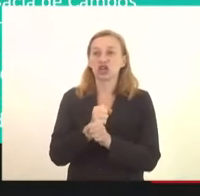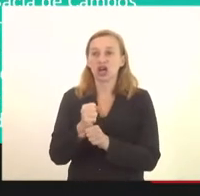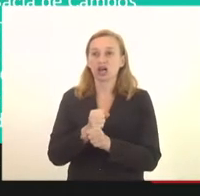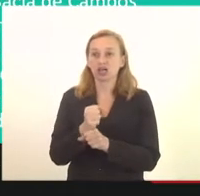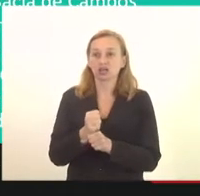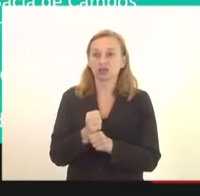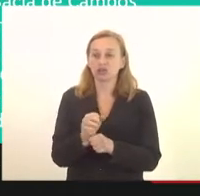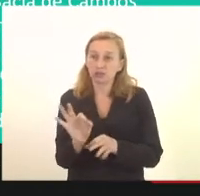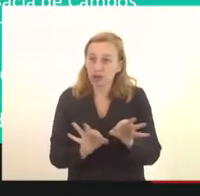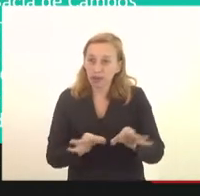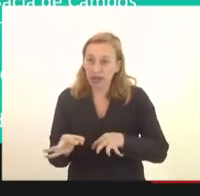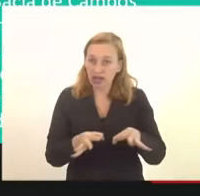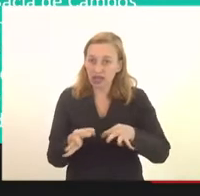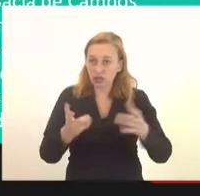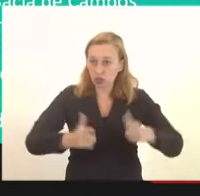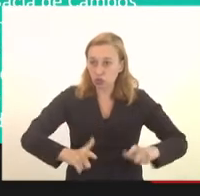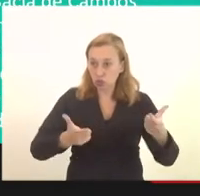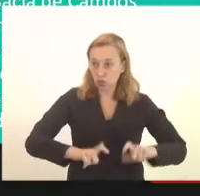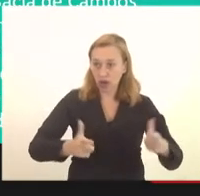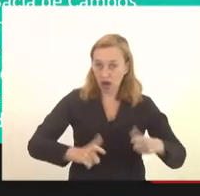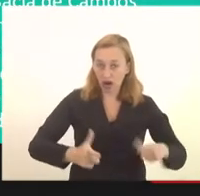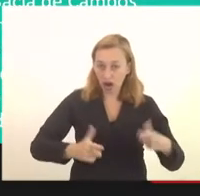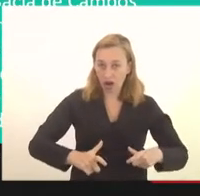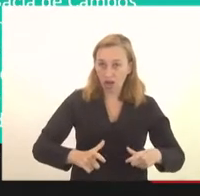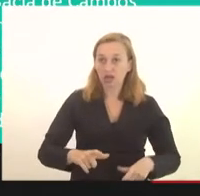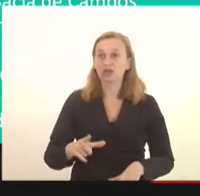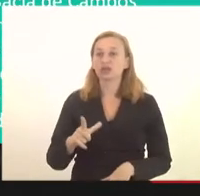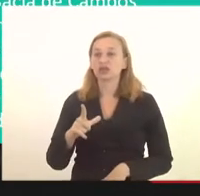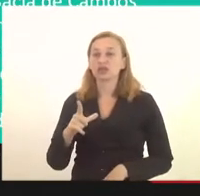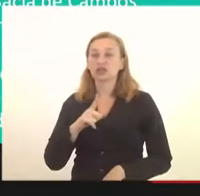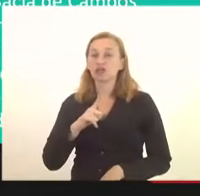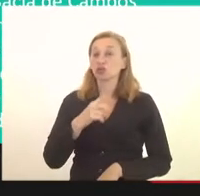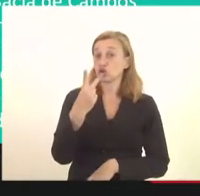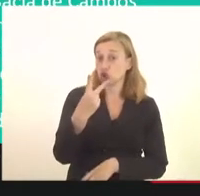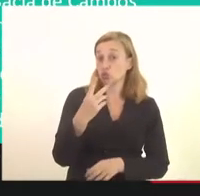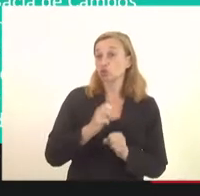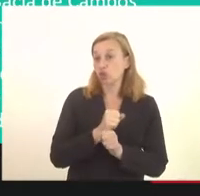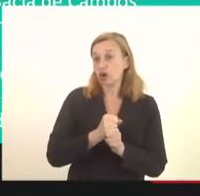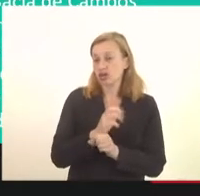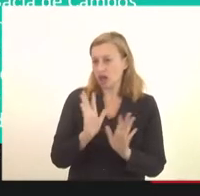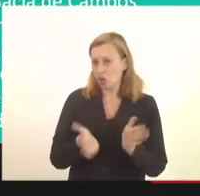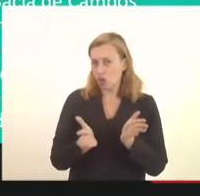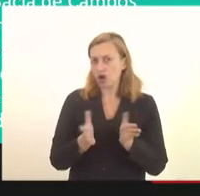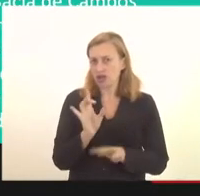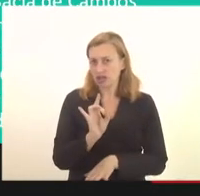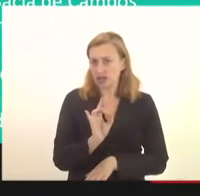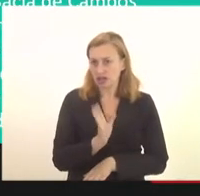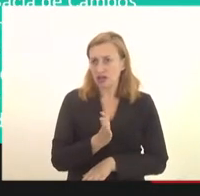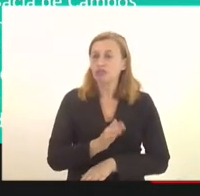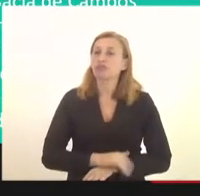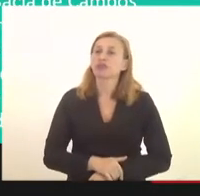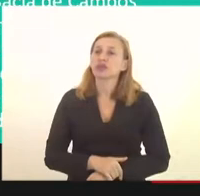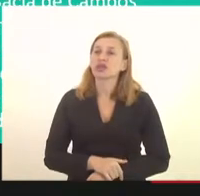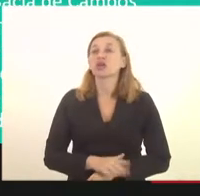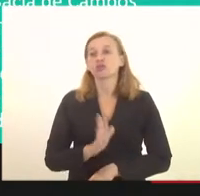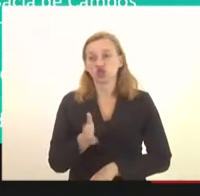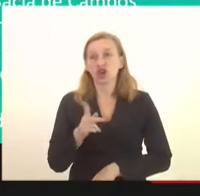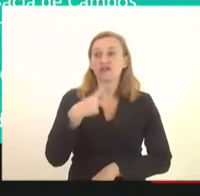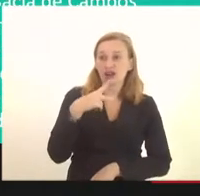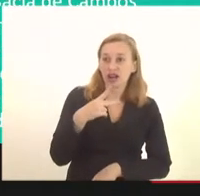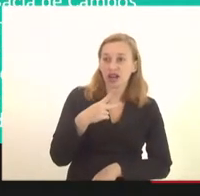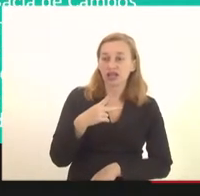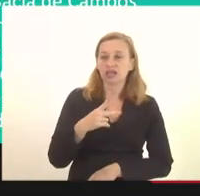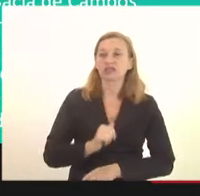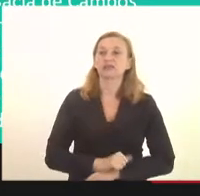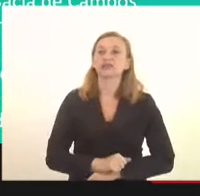a fase de exploração dura 7 anos, nós estamos agora no segundo ano ainda, vamos completar o segundo ano, né? E, como eu disse, são ativos